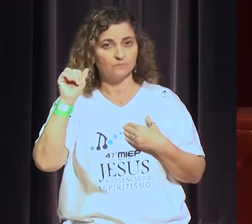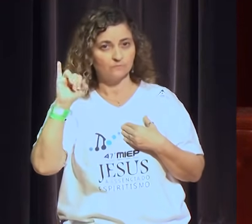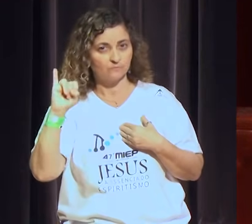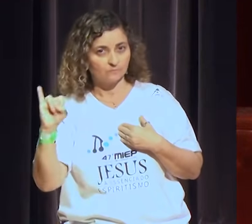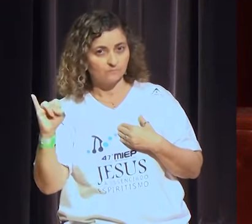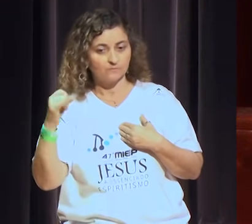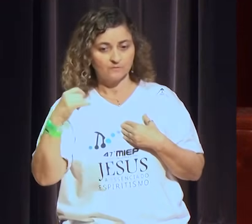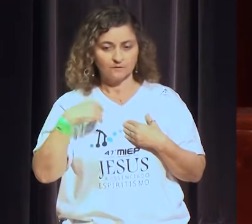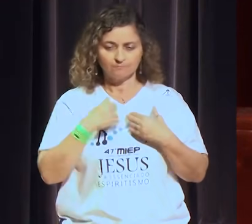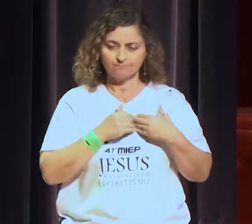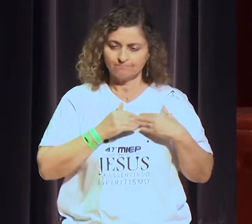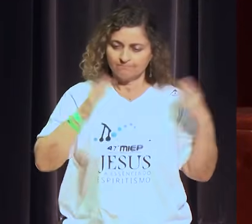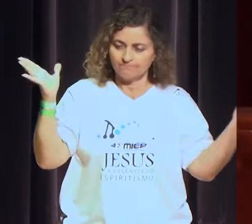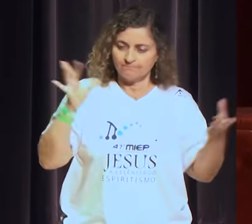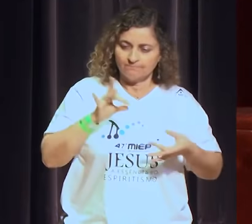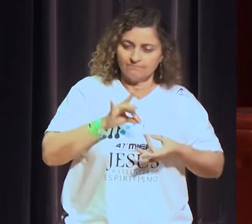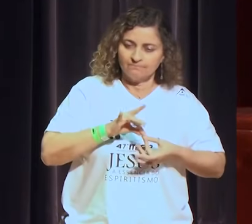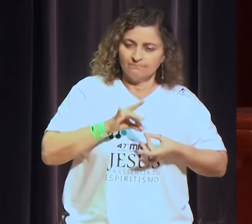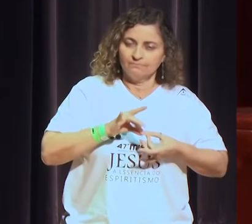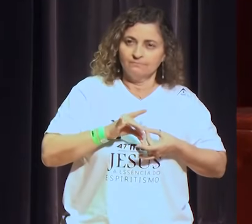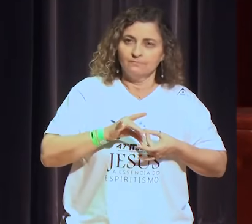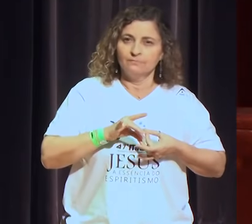E teve um momento lá que a gente foi